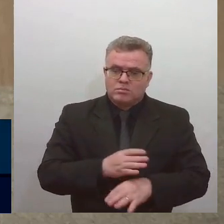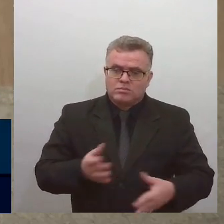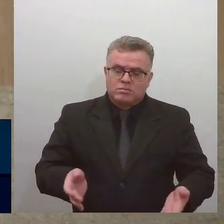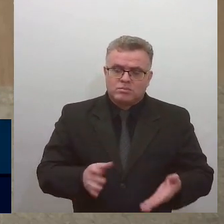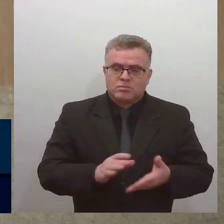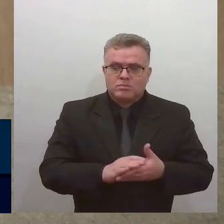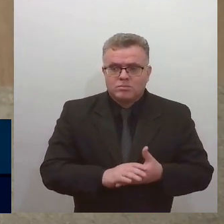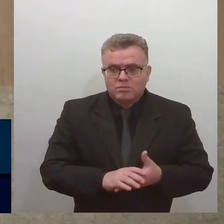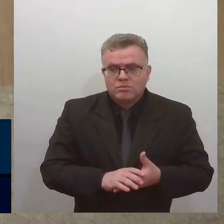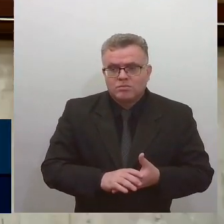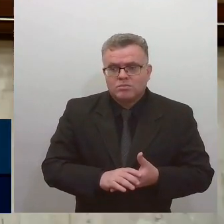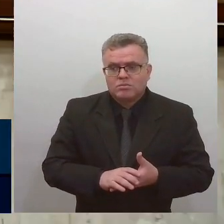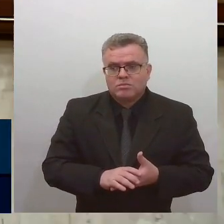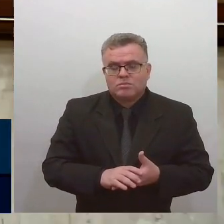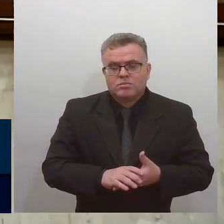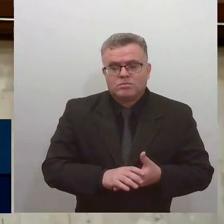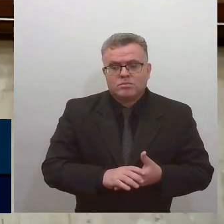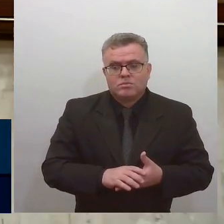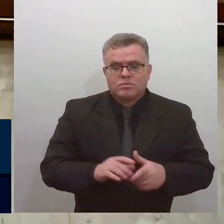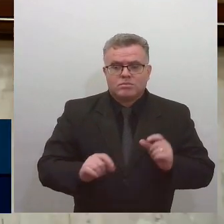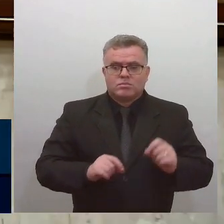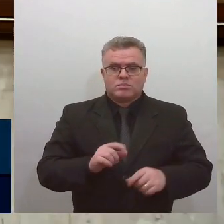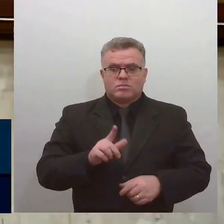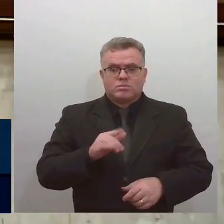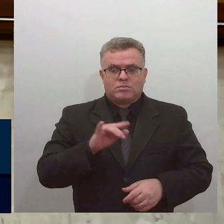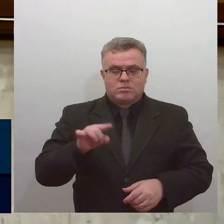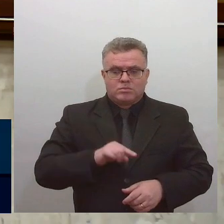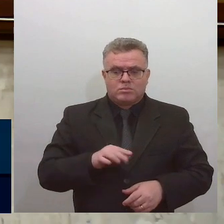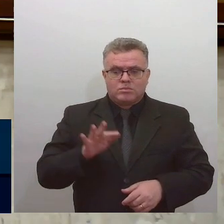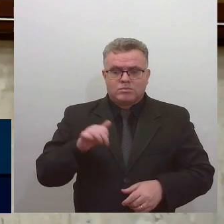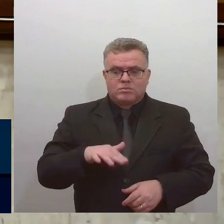cobrar Deputado Luiz Fonseca tem a